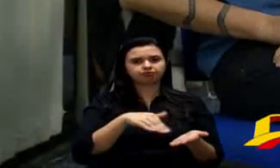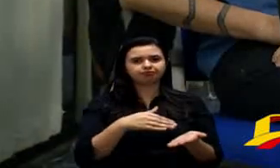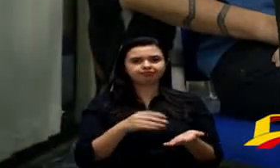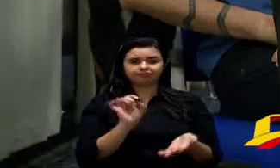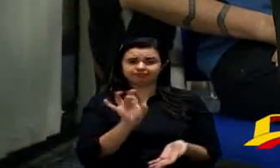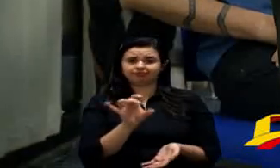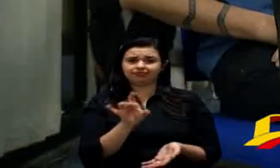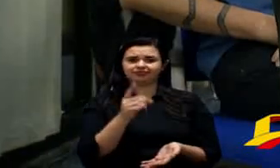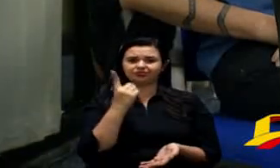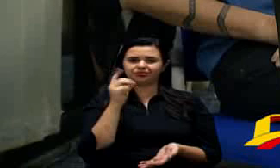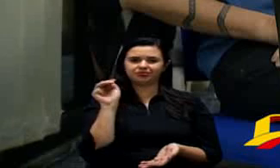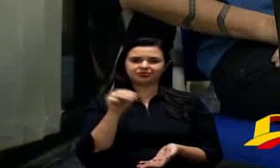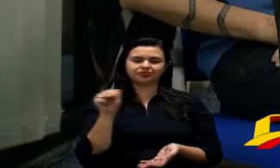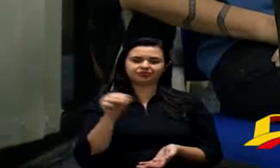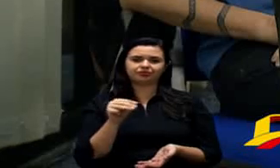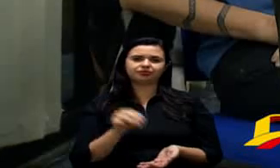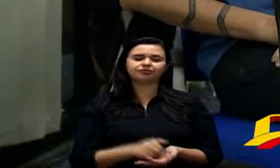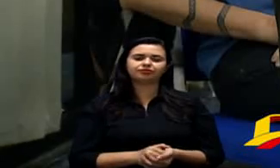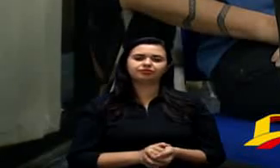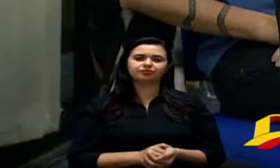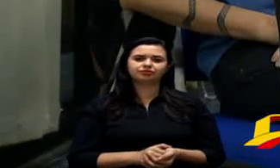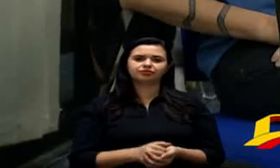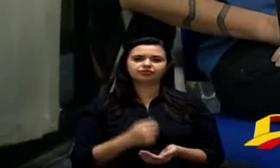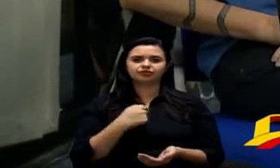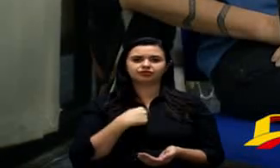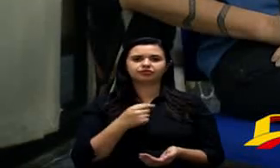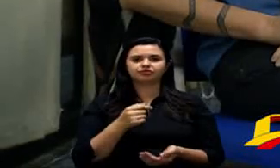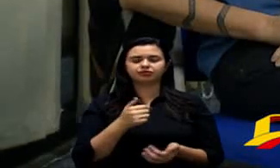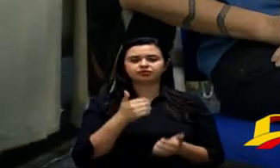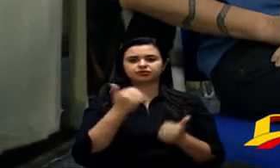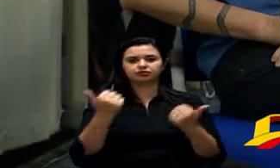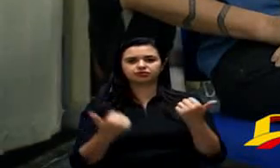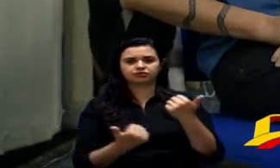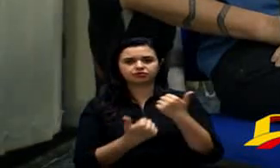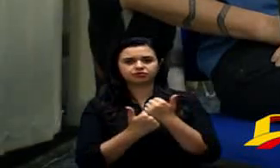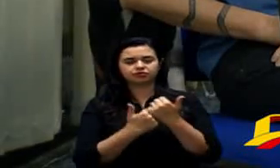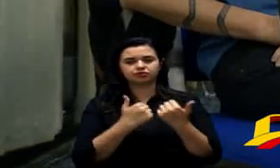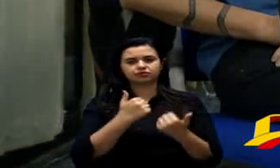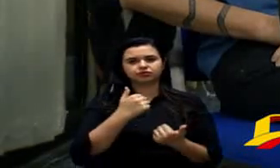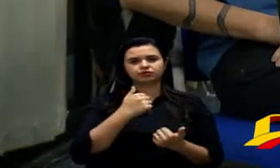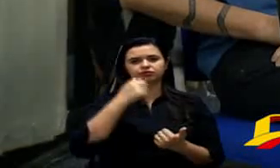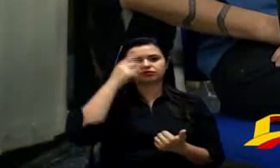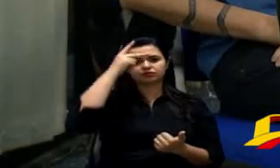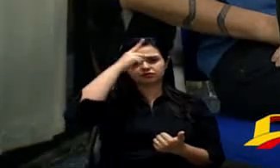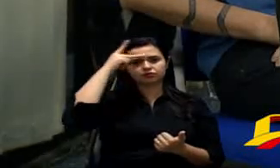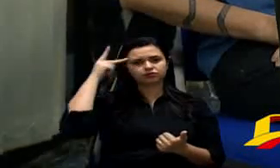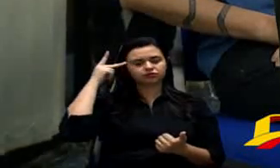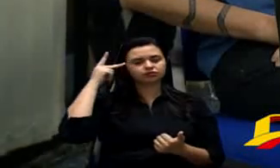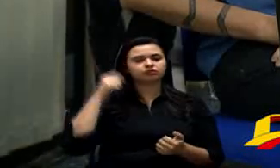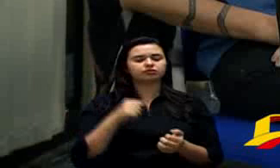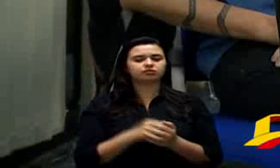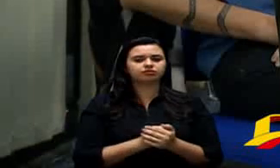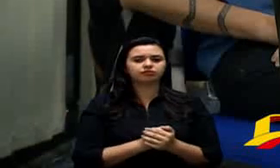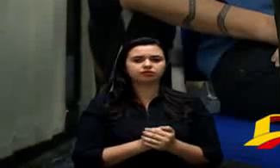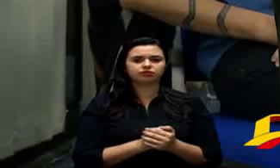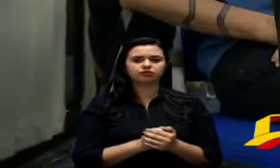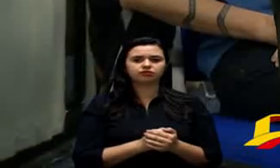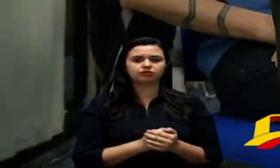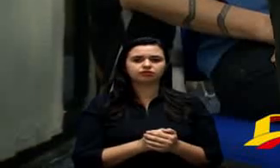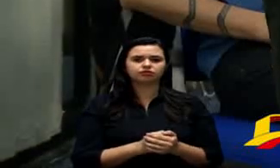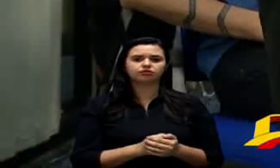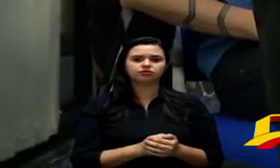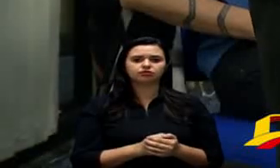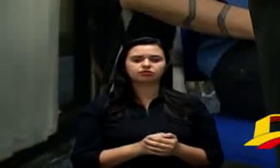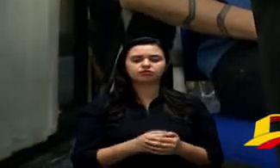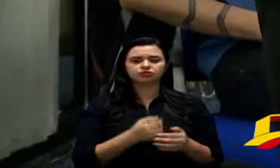também, eu estou falando como vice-presidente do Conselho do Meio Ambiente de Sorocaba e como presidente da Comissão de Direito